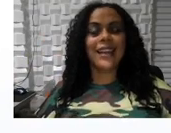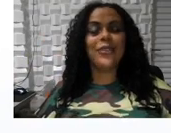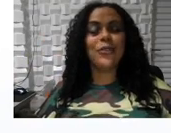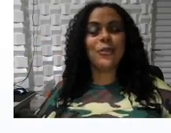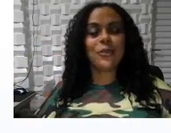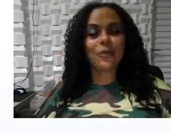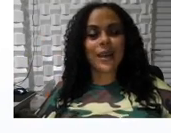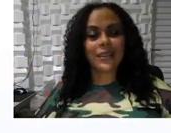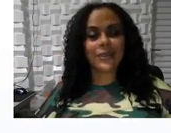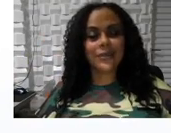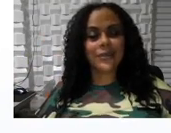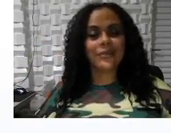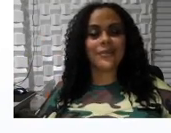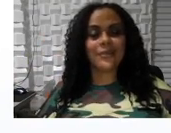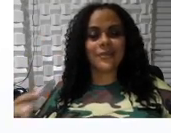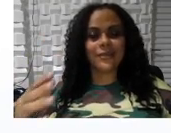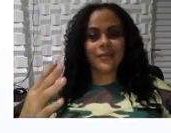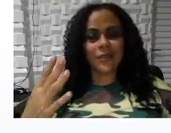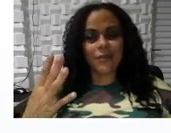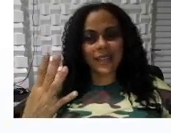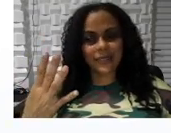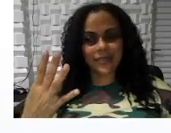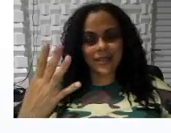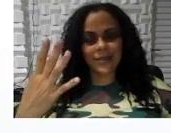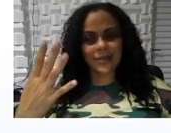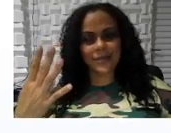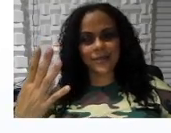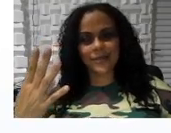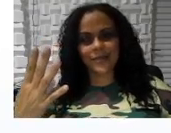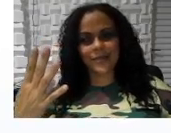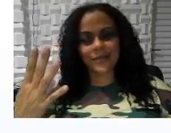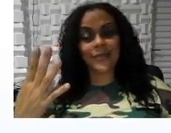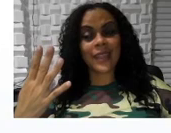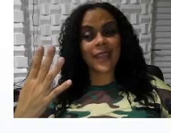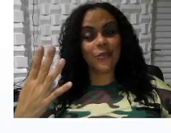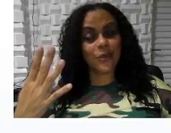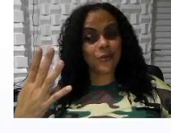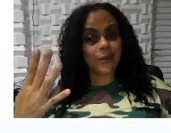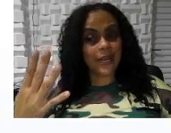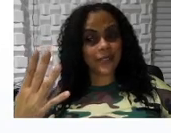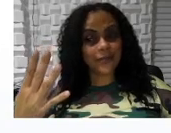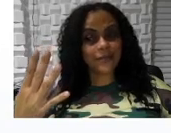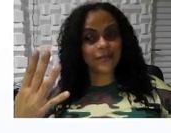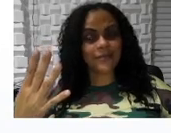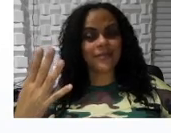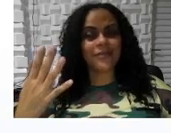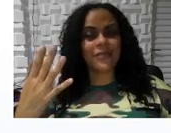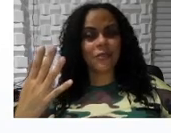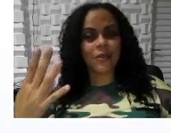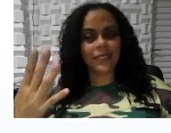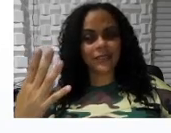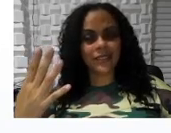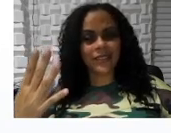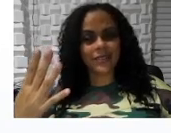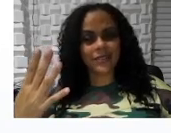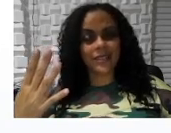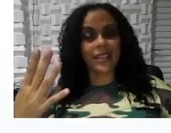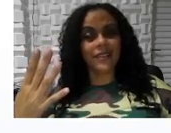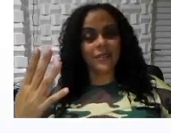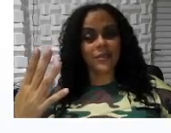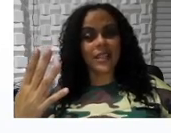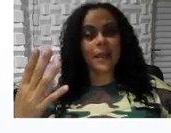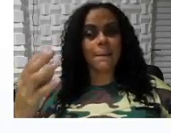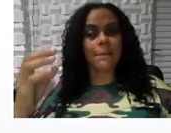Número 4, 4 dedos. Número 4, 4 dedos. Vamos